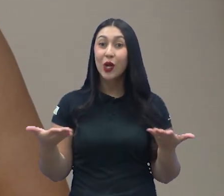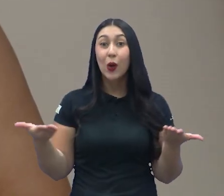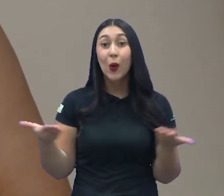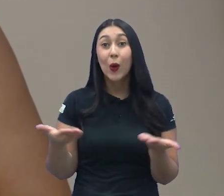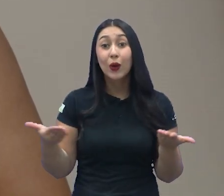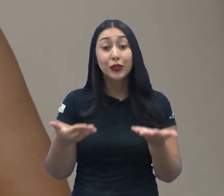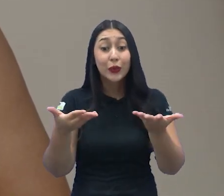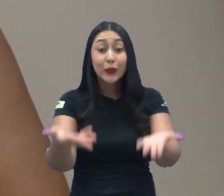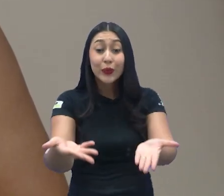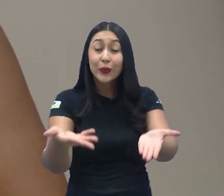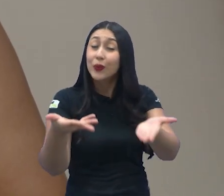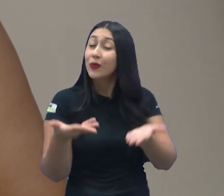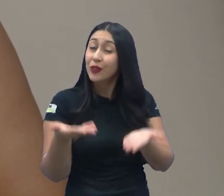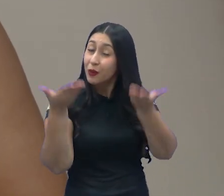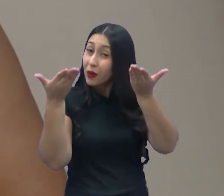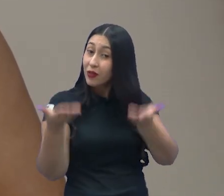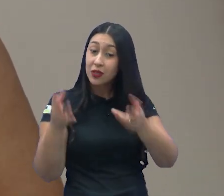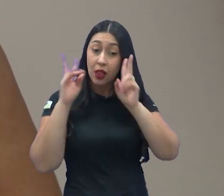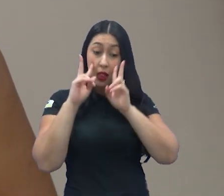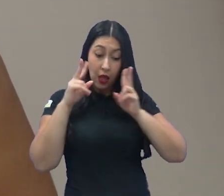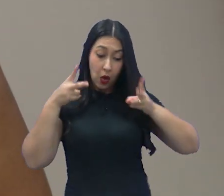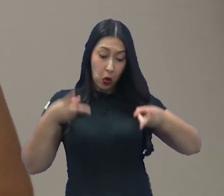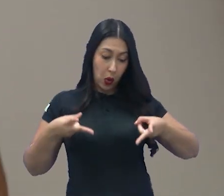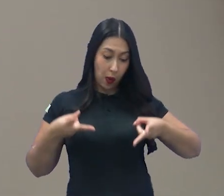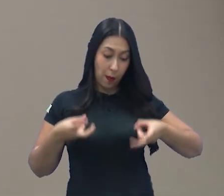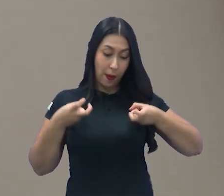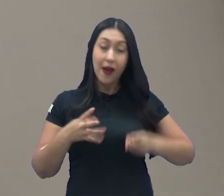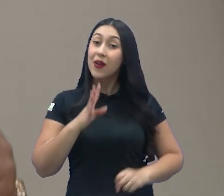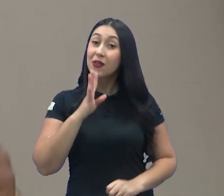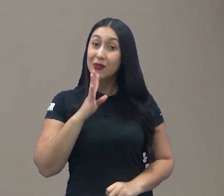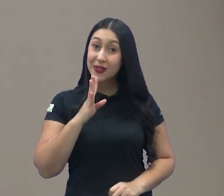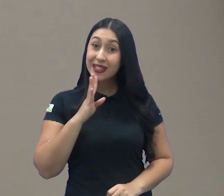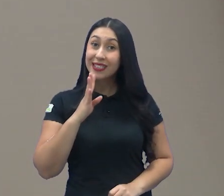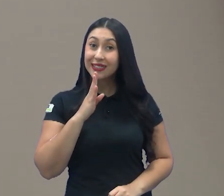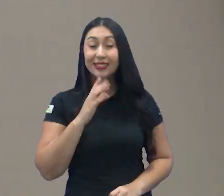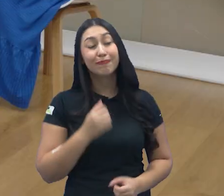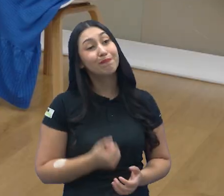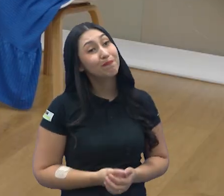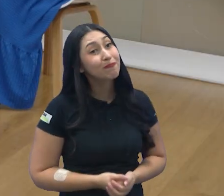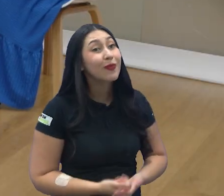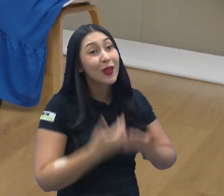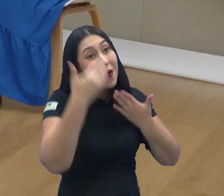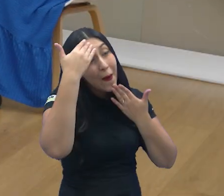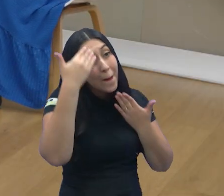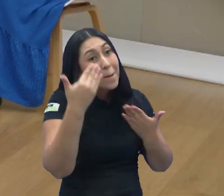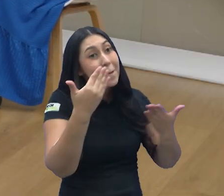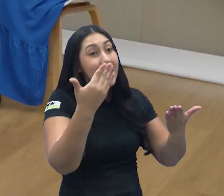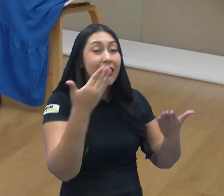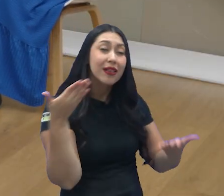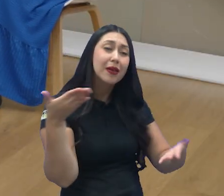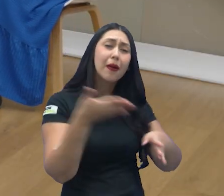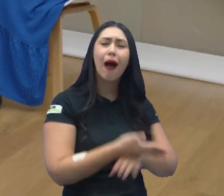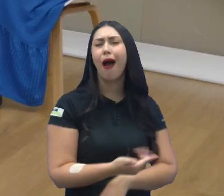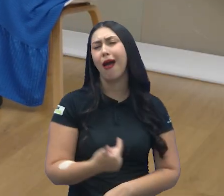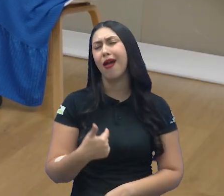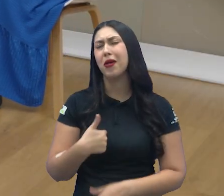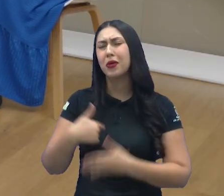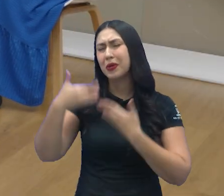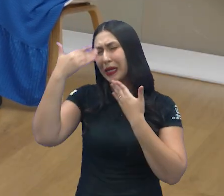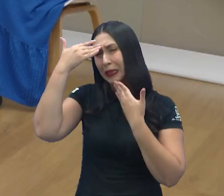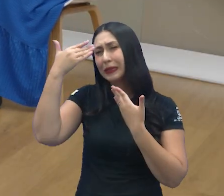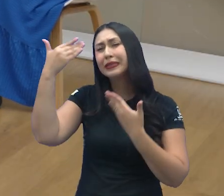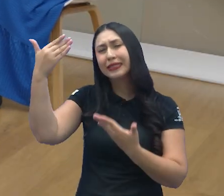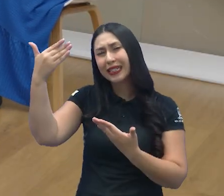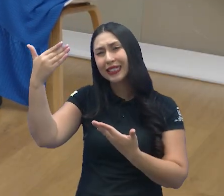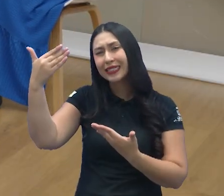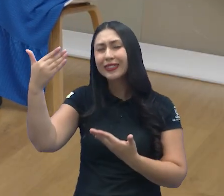você aprofundar aí o seu autoconhecimento. Del, muito obrigada pela participação. Eu que agradeço. Muito Foi bom